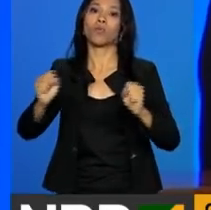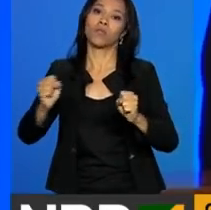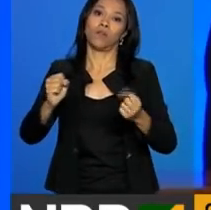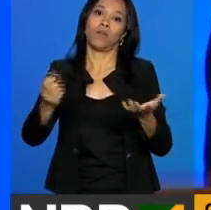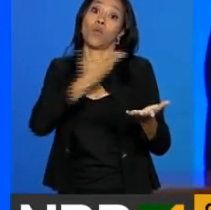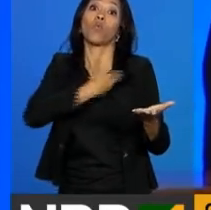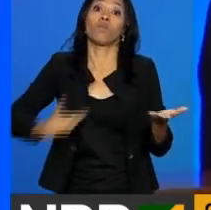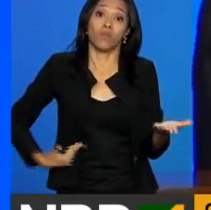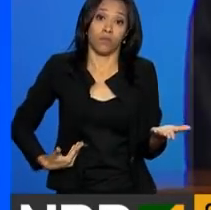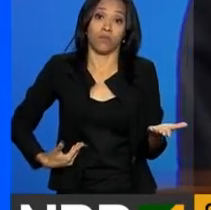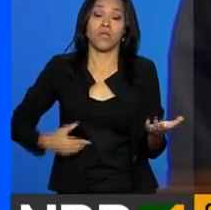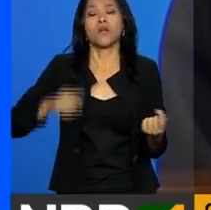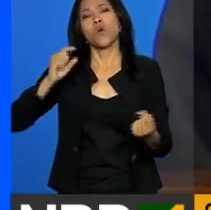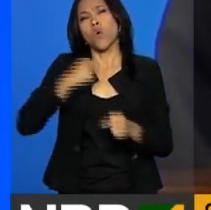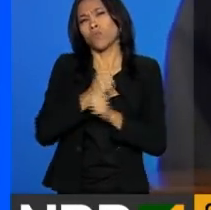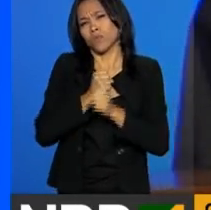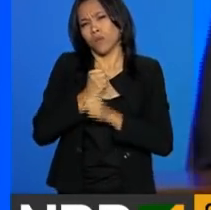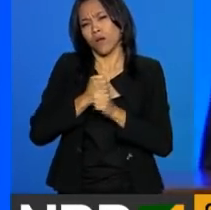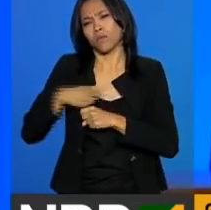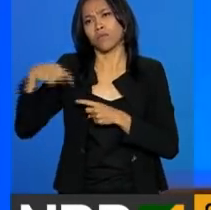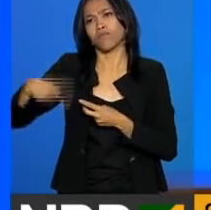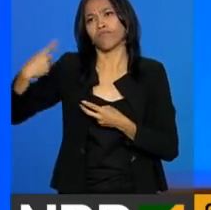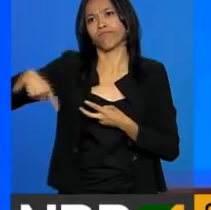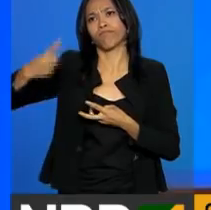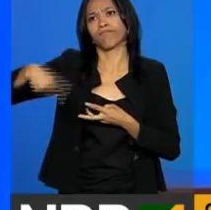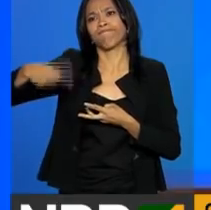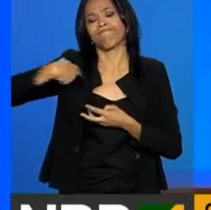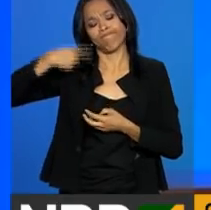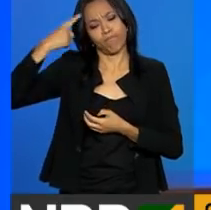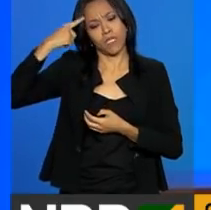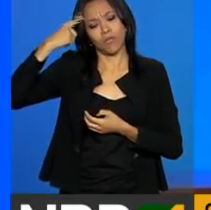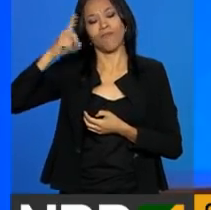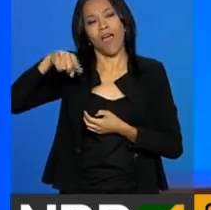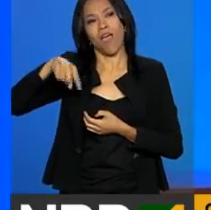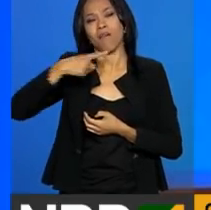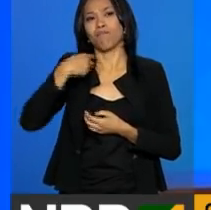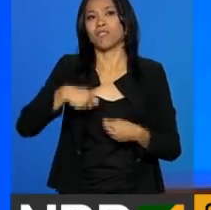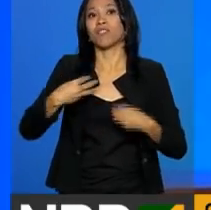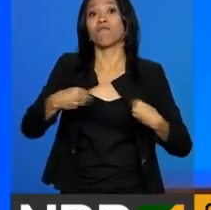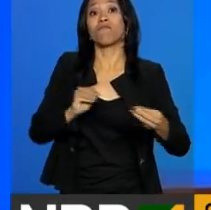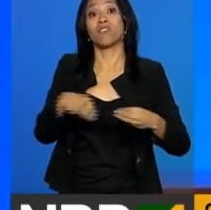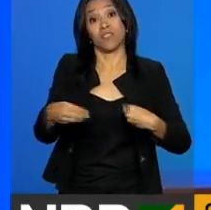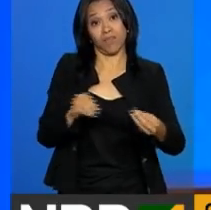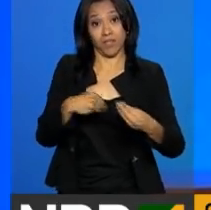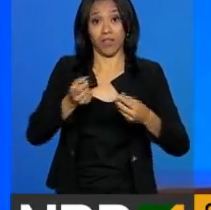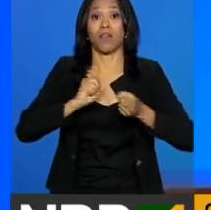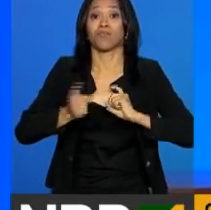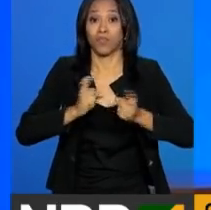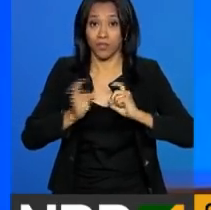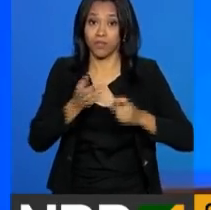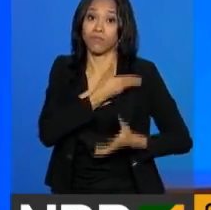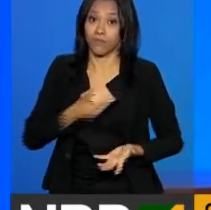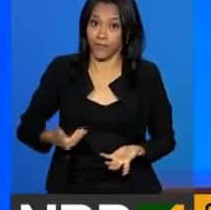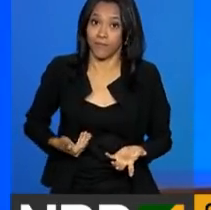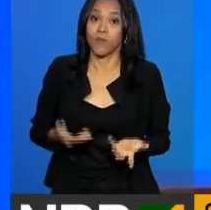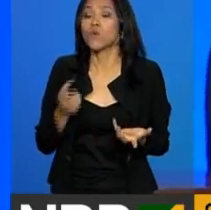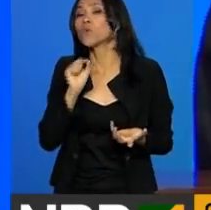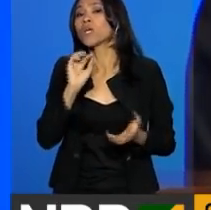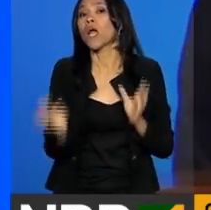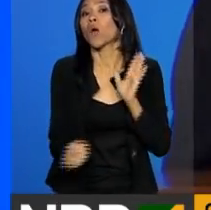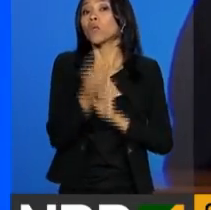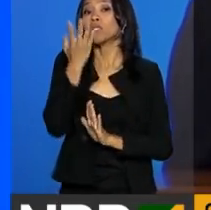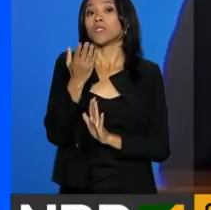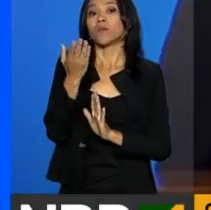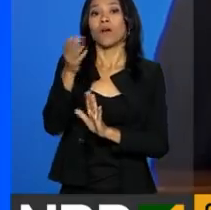ao longo do tempo verificou-se que era preciso flexibilizar um pouco a atividade administrativa o que surgiram surgiram as